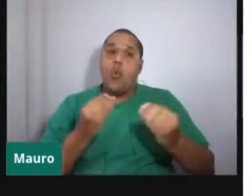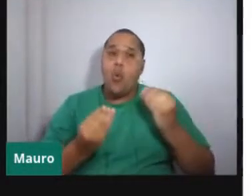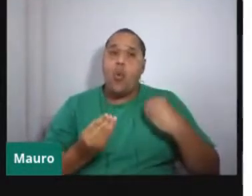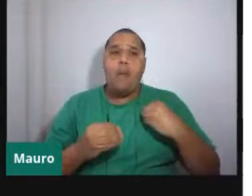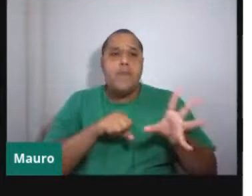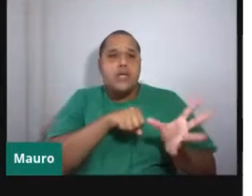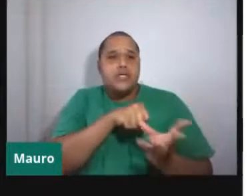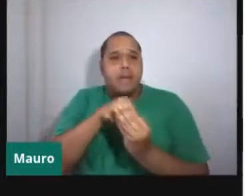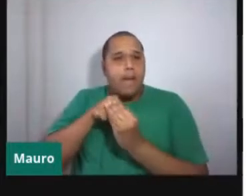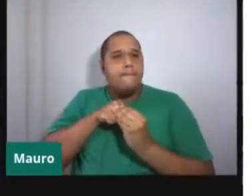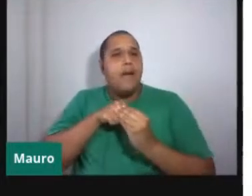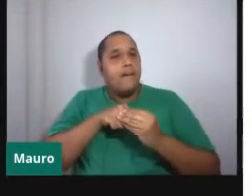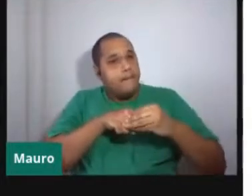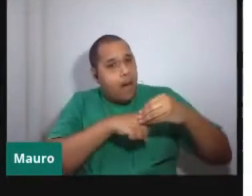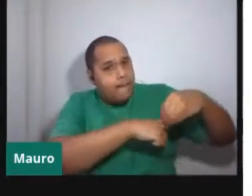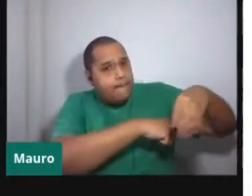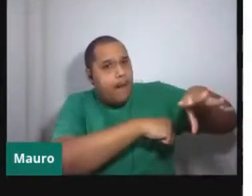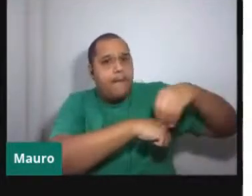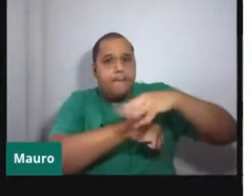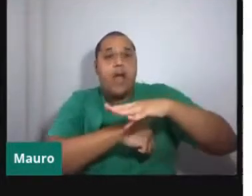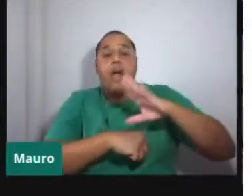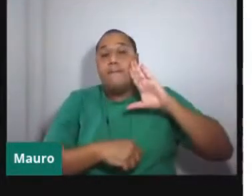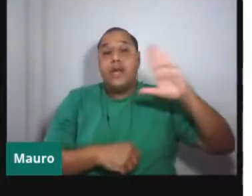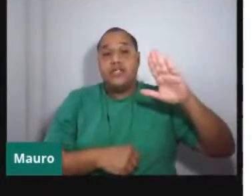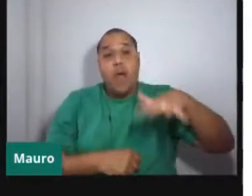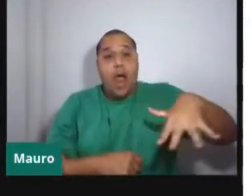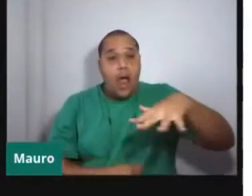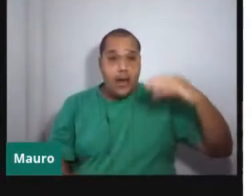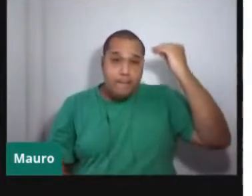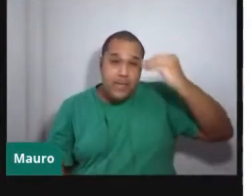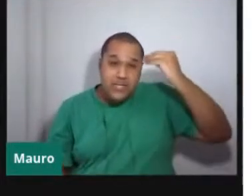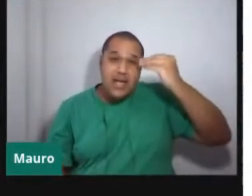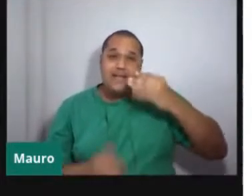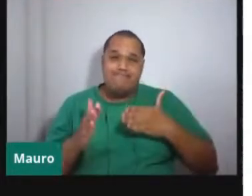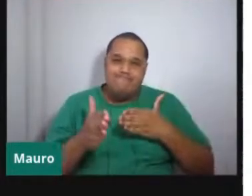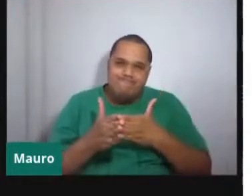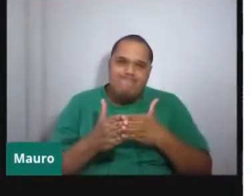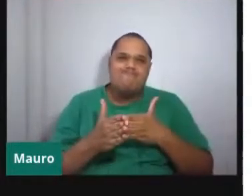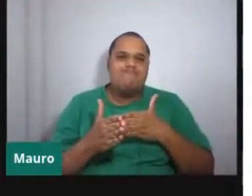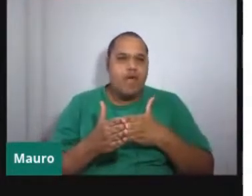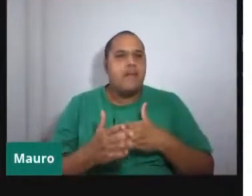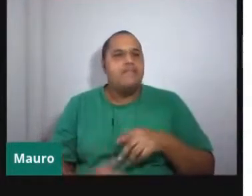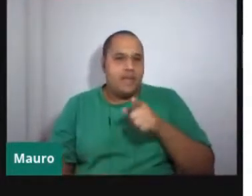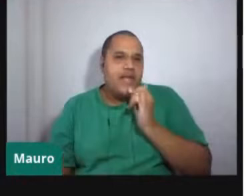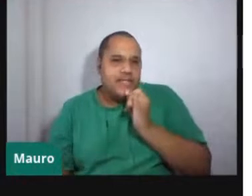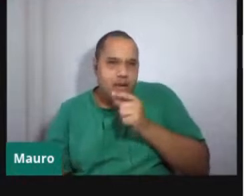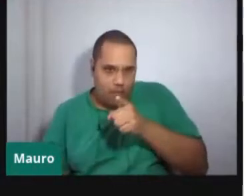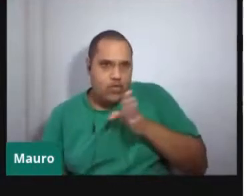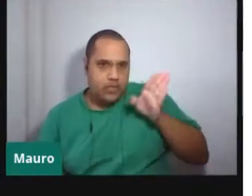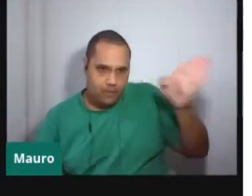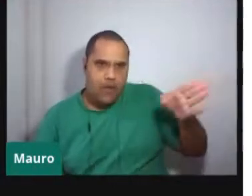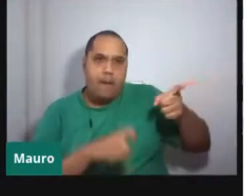na prática clínica, especialmente na psiquiatria, ainda é muito limitado. Então, imaginem vocês, você vai no